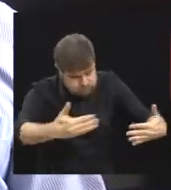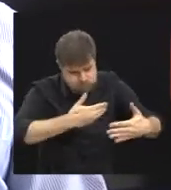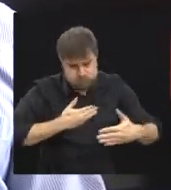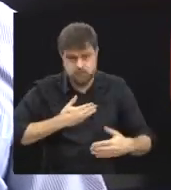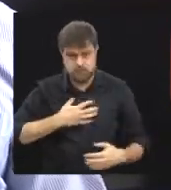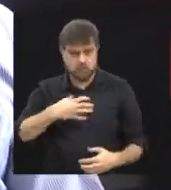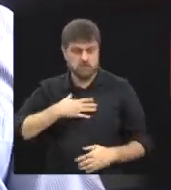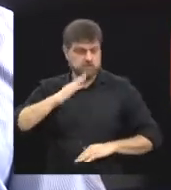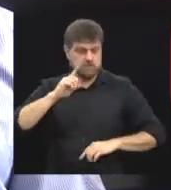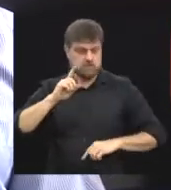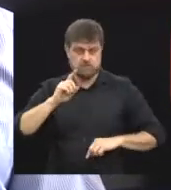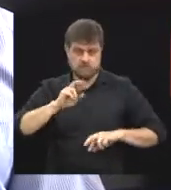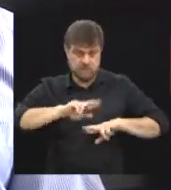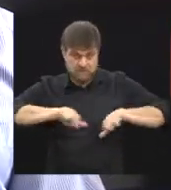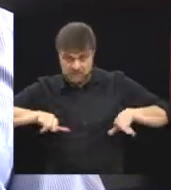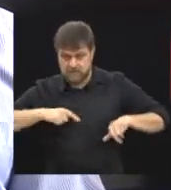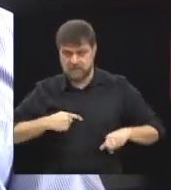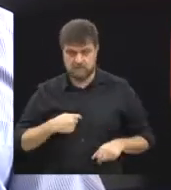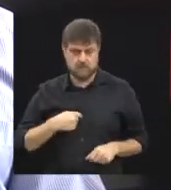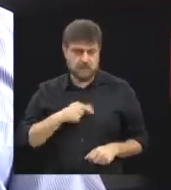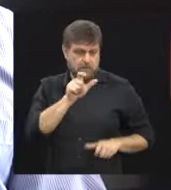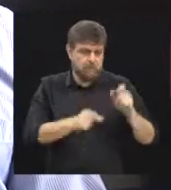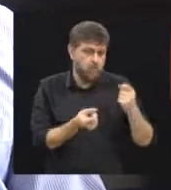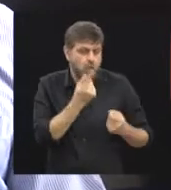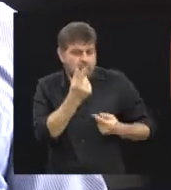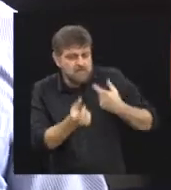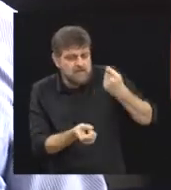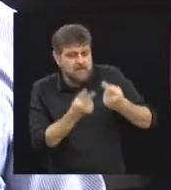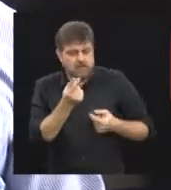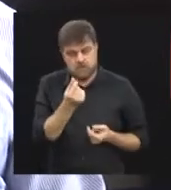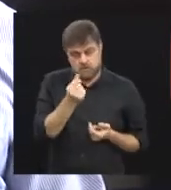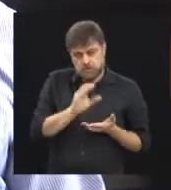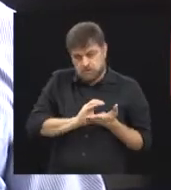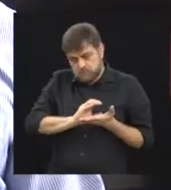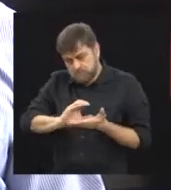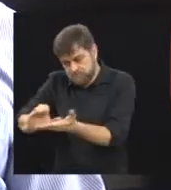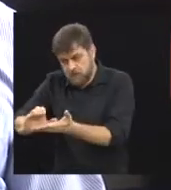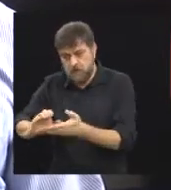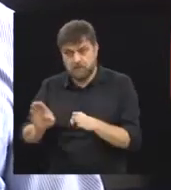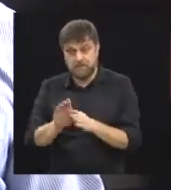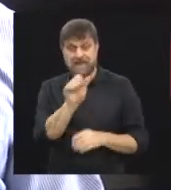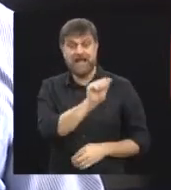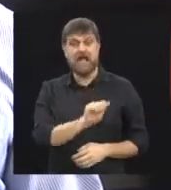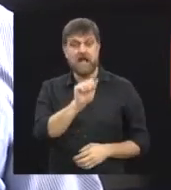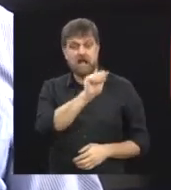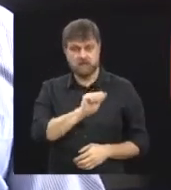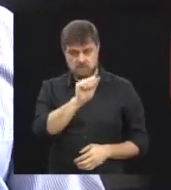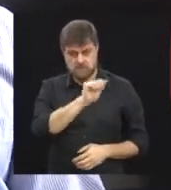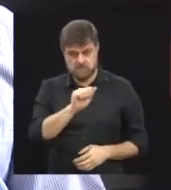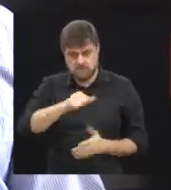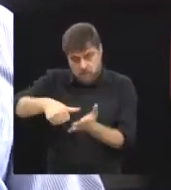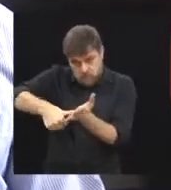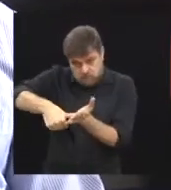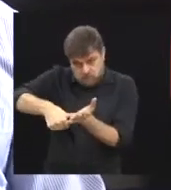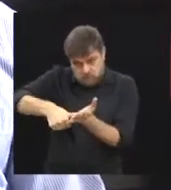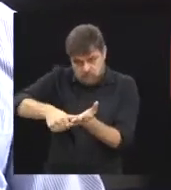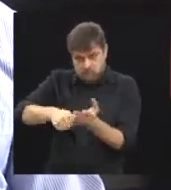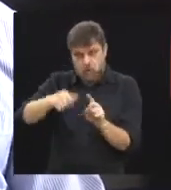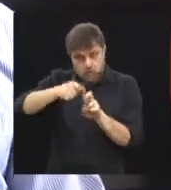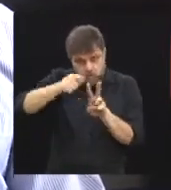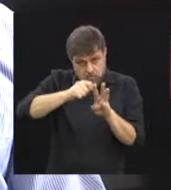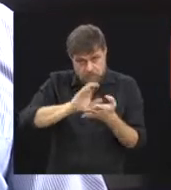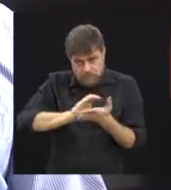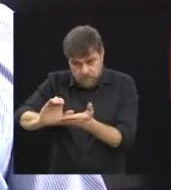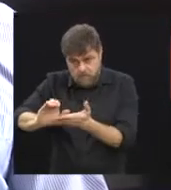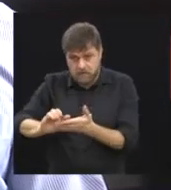várias formas, né? Seja através de uma doação esporádica, seja através de associações, associados.